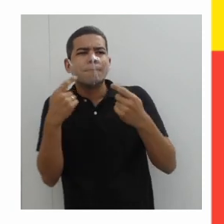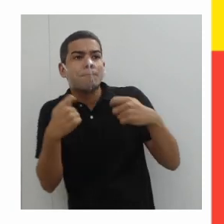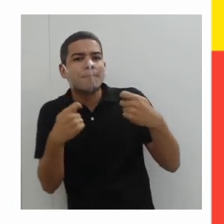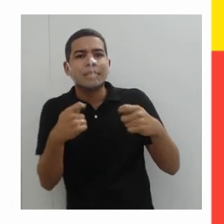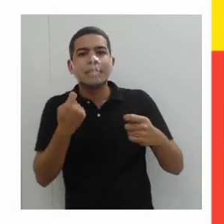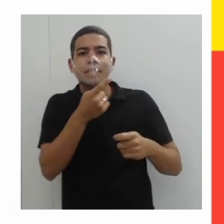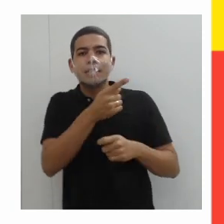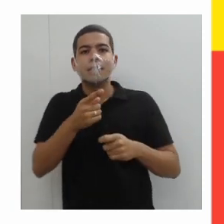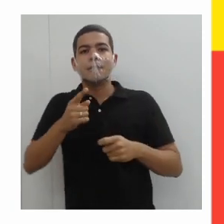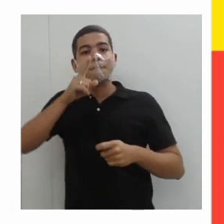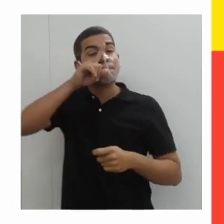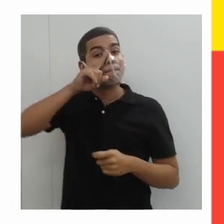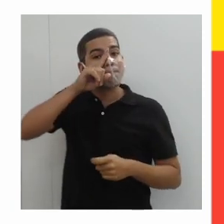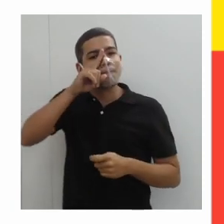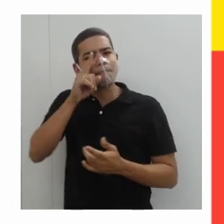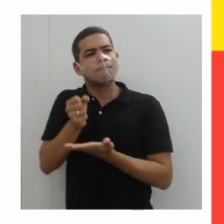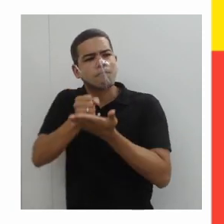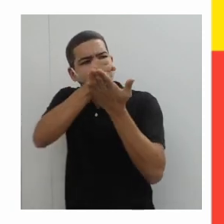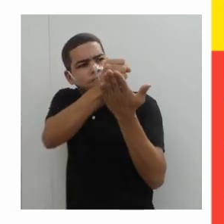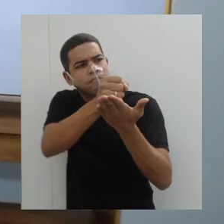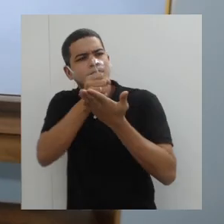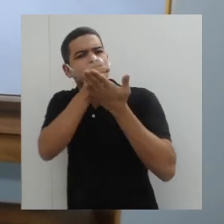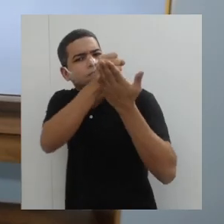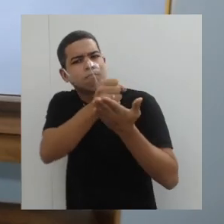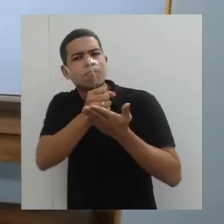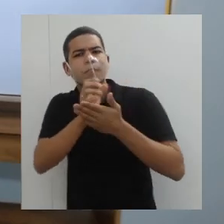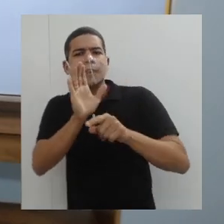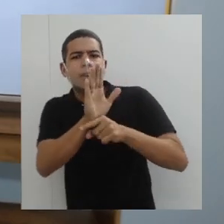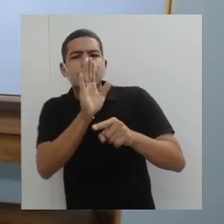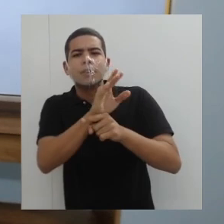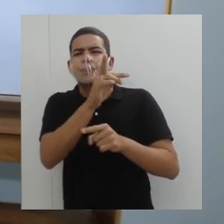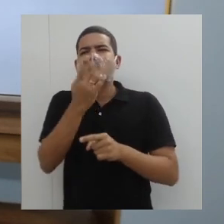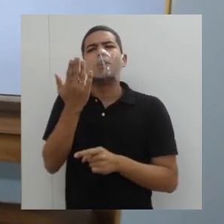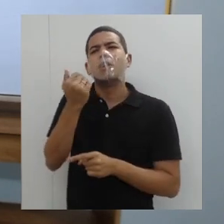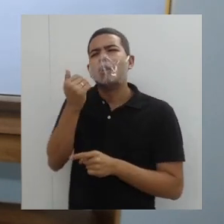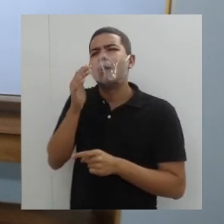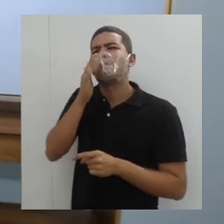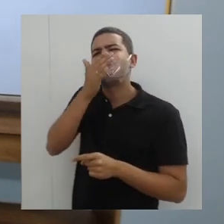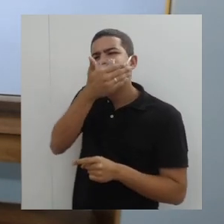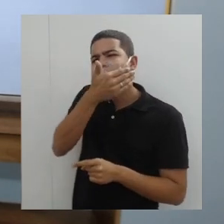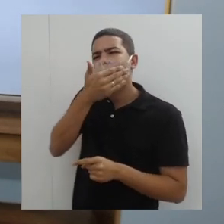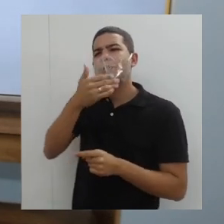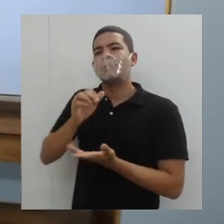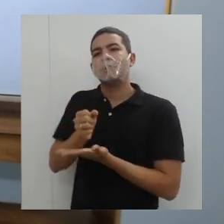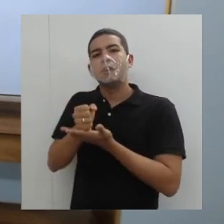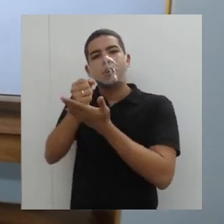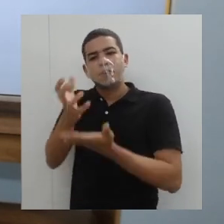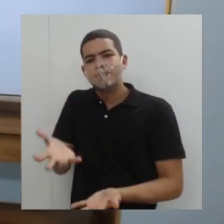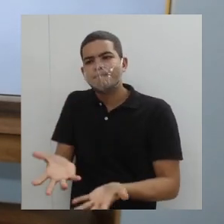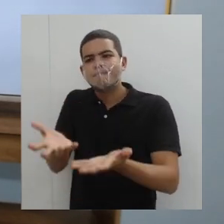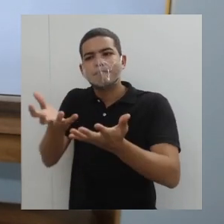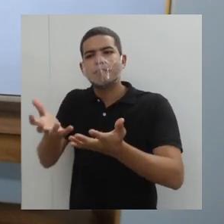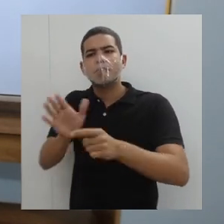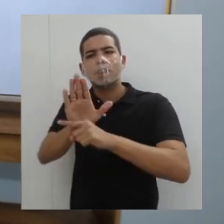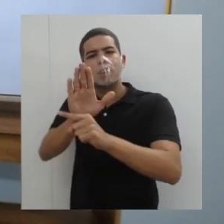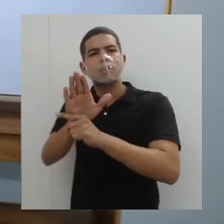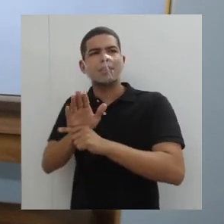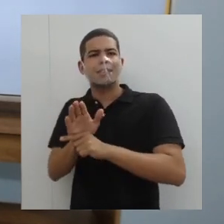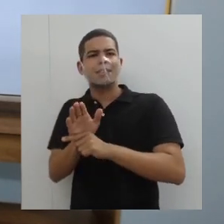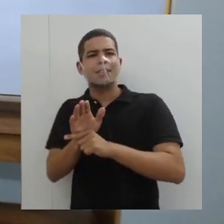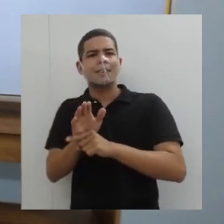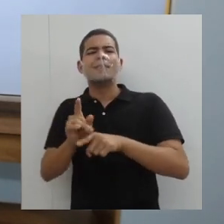risco, fortalecendo solidariedades, pessoas que estão sem comer e tem gente que está ajudando nesse processo, mas ao mesmo tempo